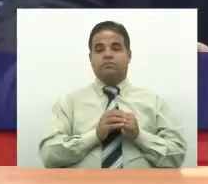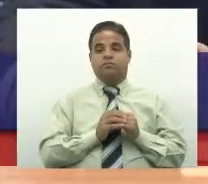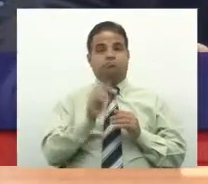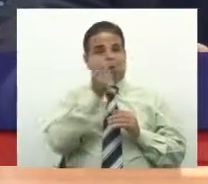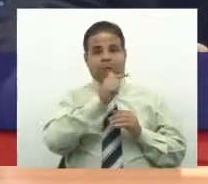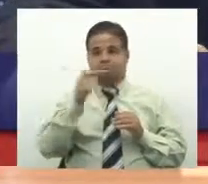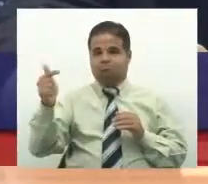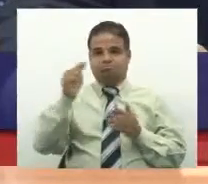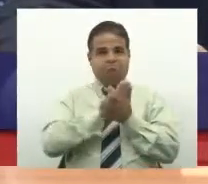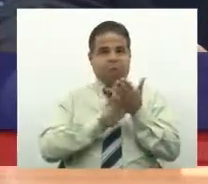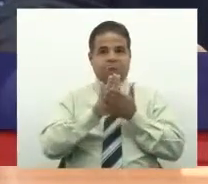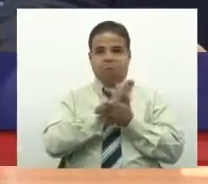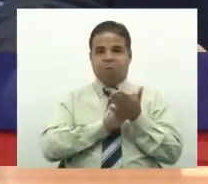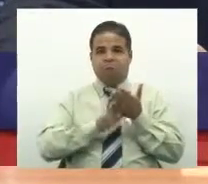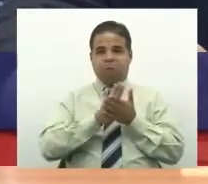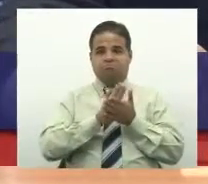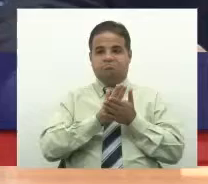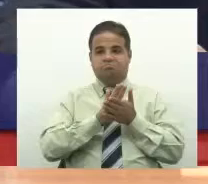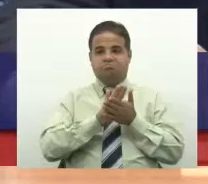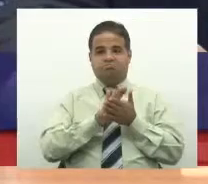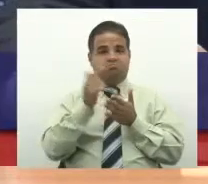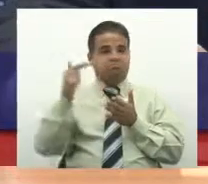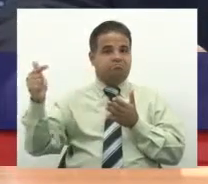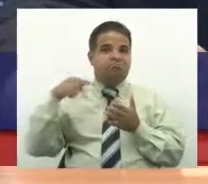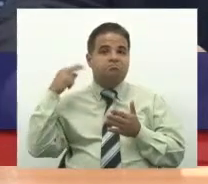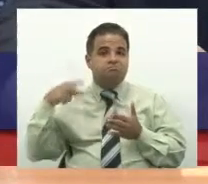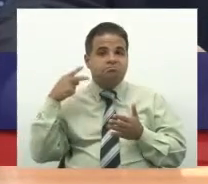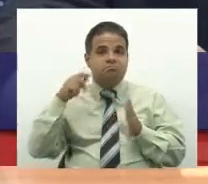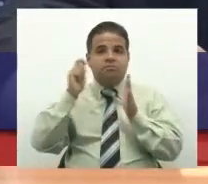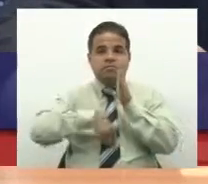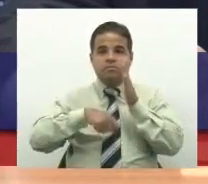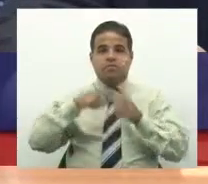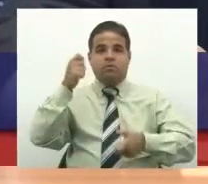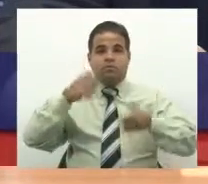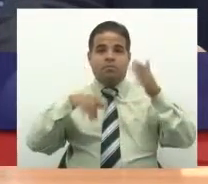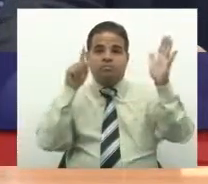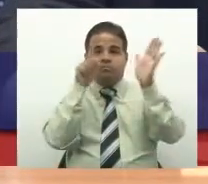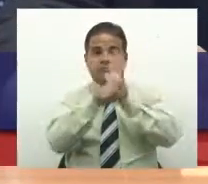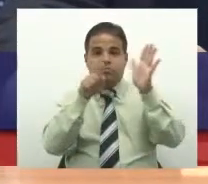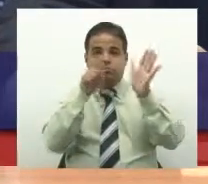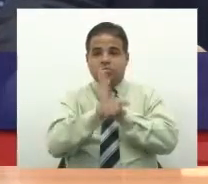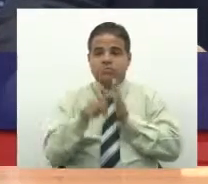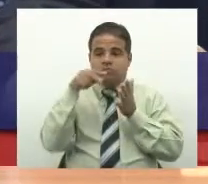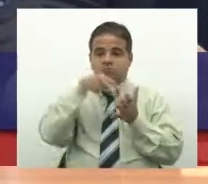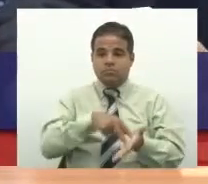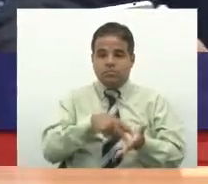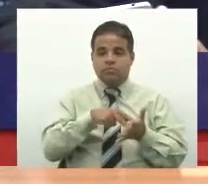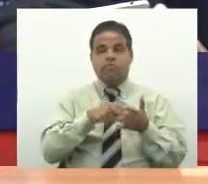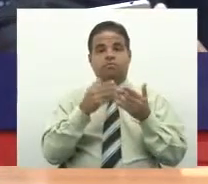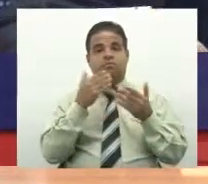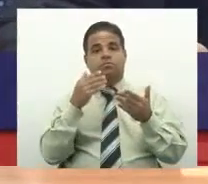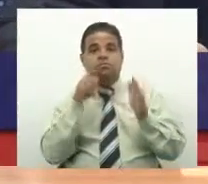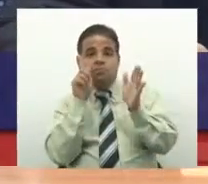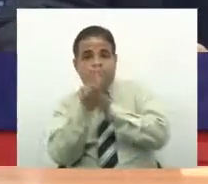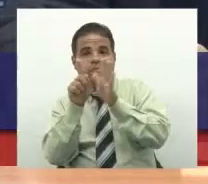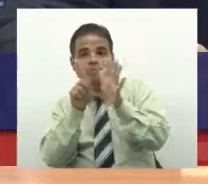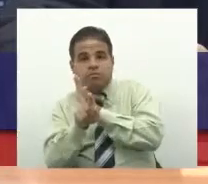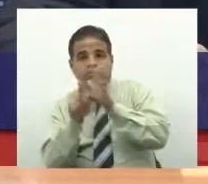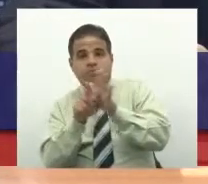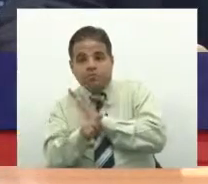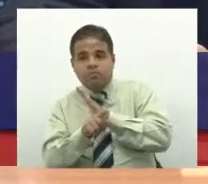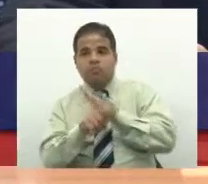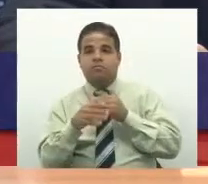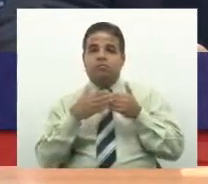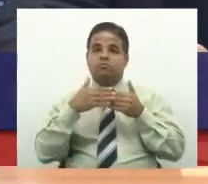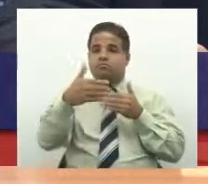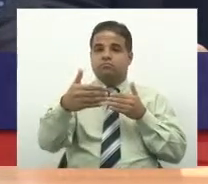Como não há nenhum vereador inscrito para fazer uso da tribuna e fazer os questionamentos,